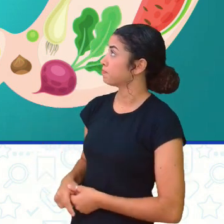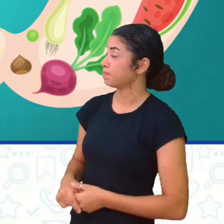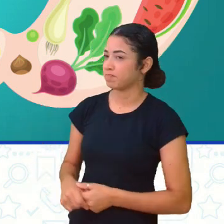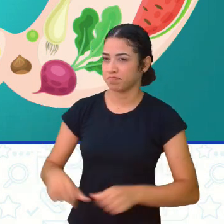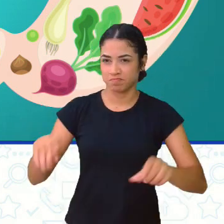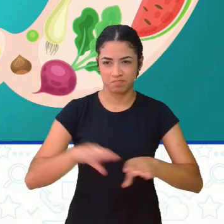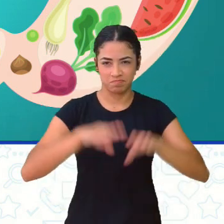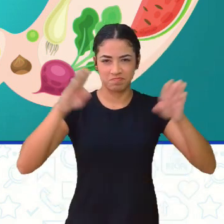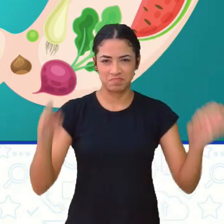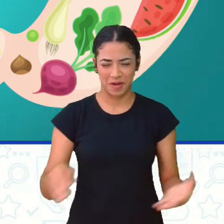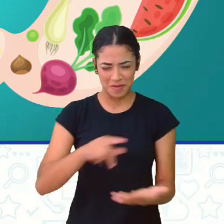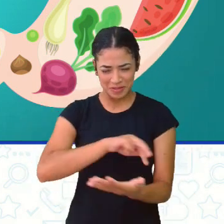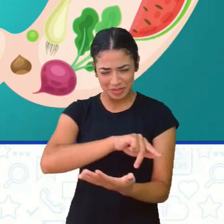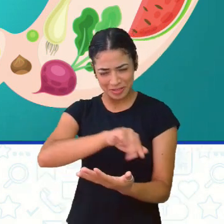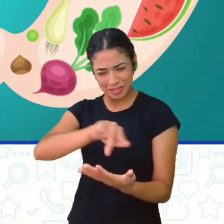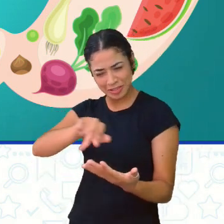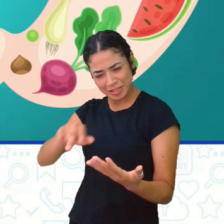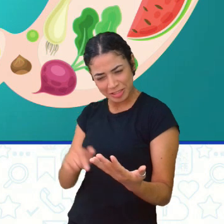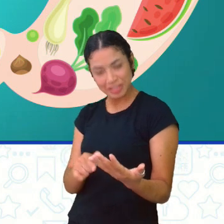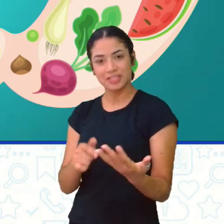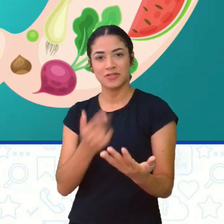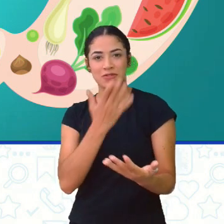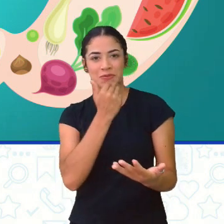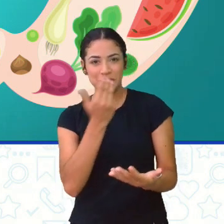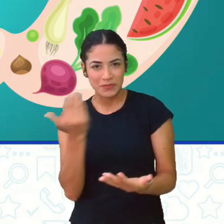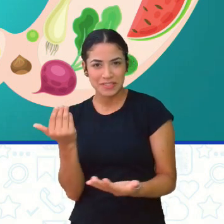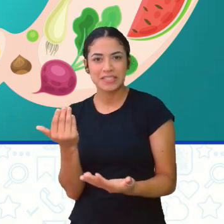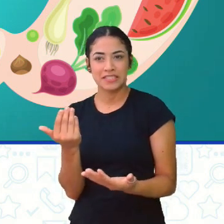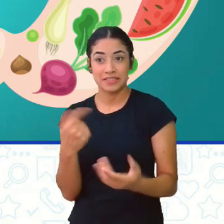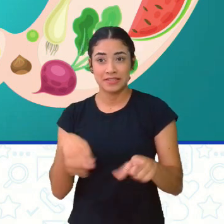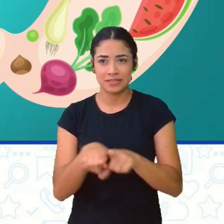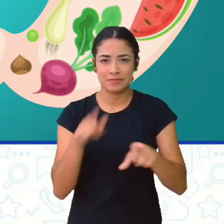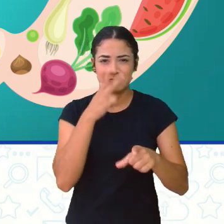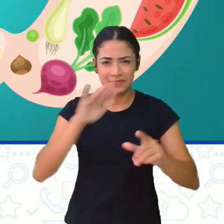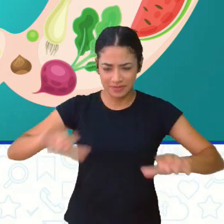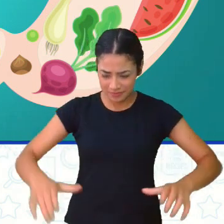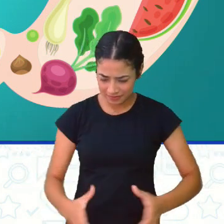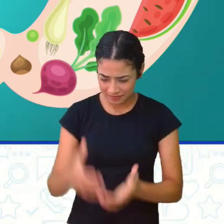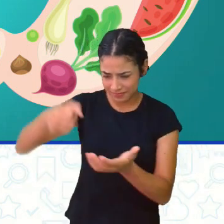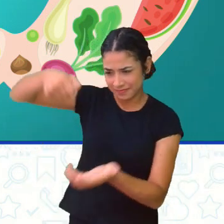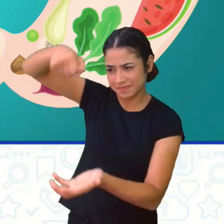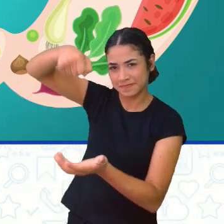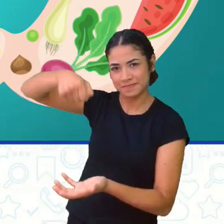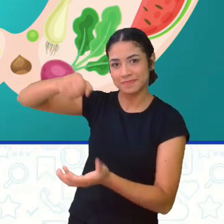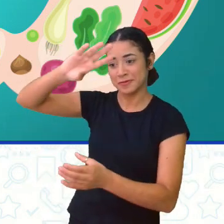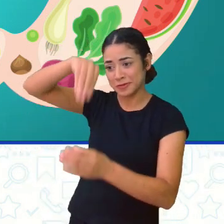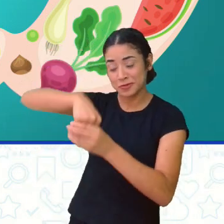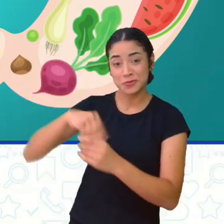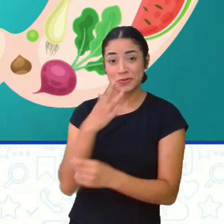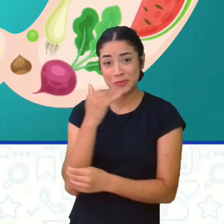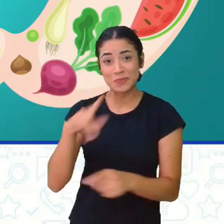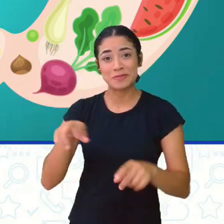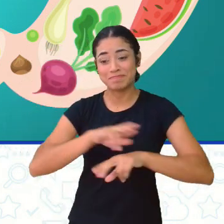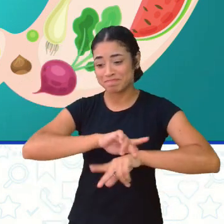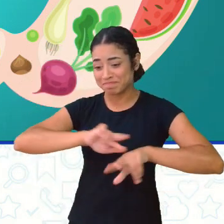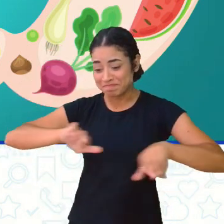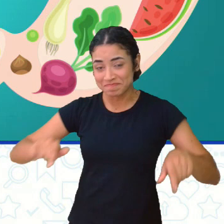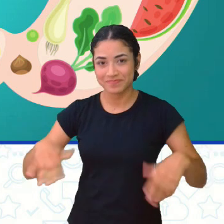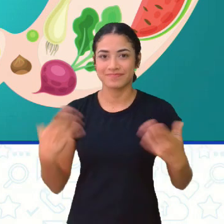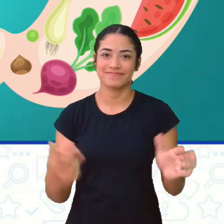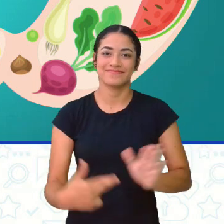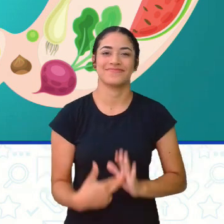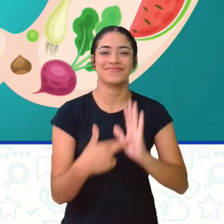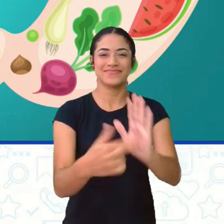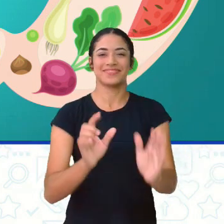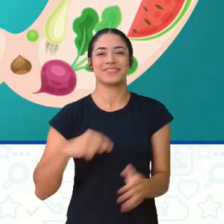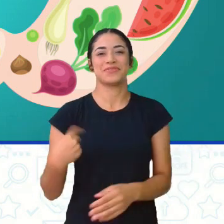mesa cheia de alimentos, eu coloco aí, né, como se fosse uma cesta também cheia de alimentos, e aí uma